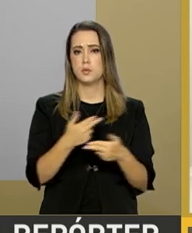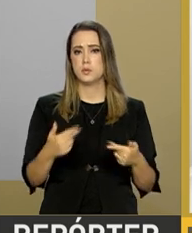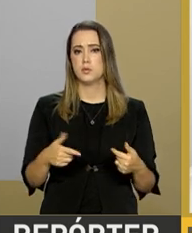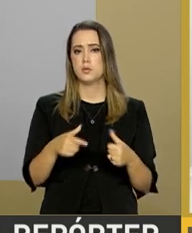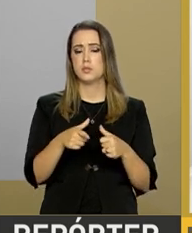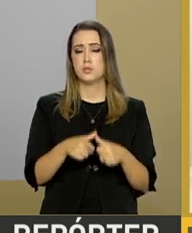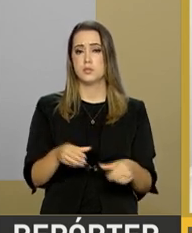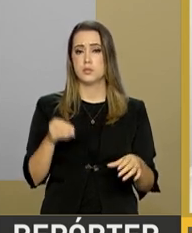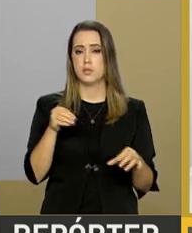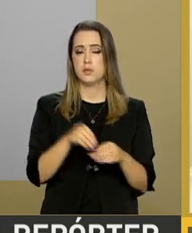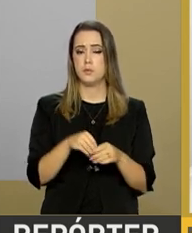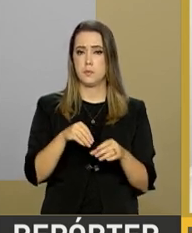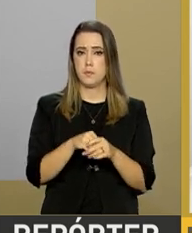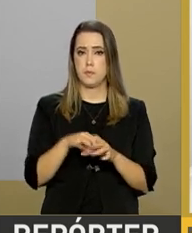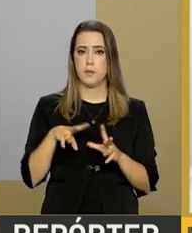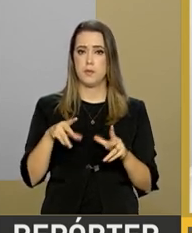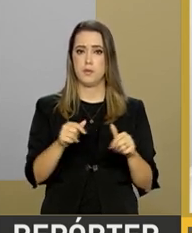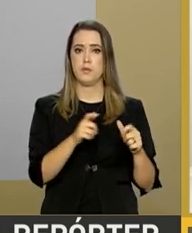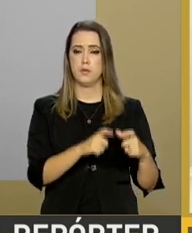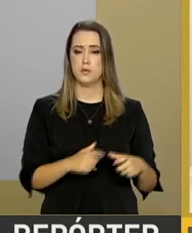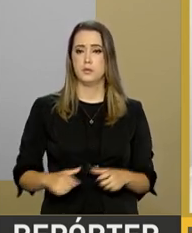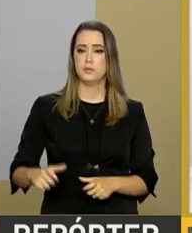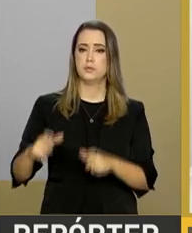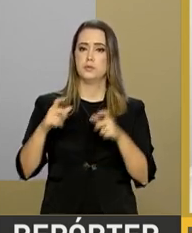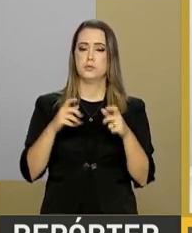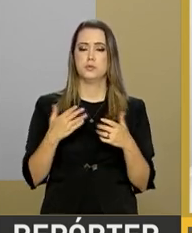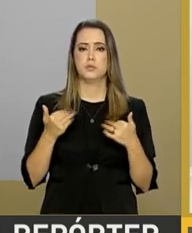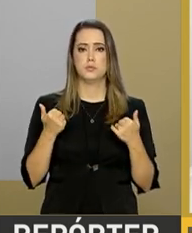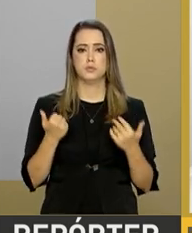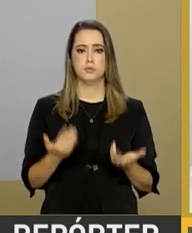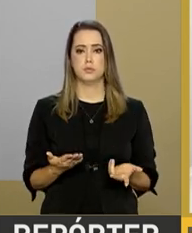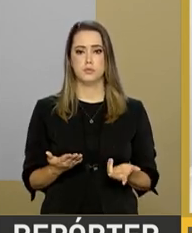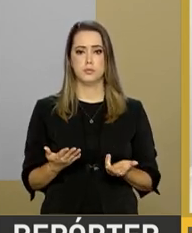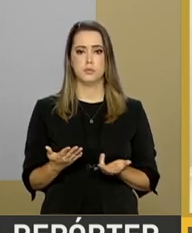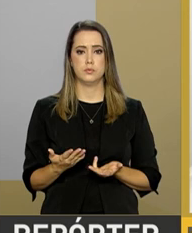equipamentos que existem em todos os estabelecimentos